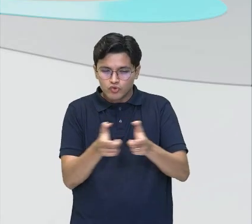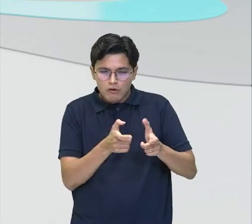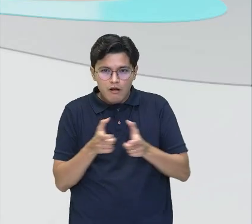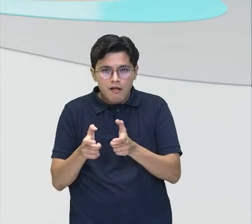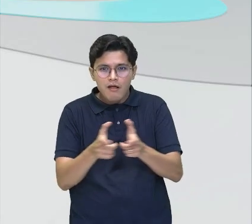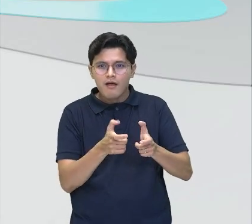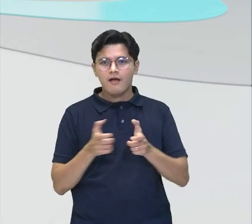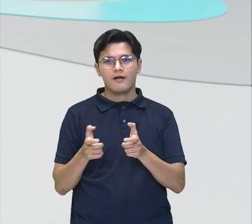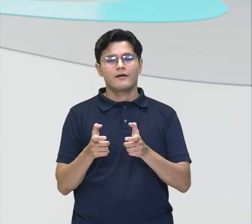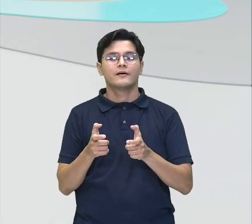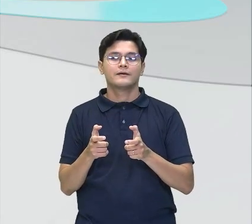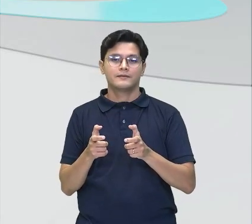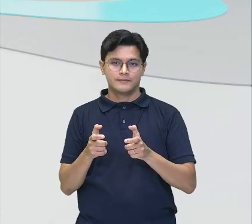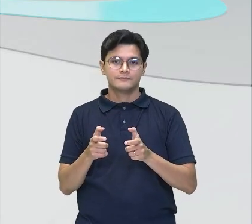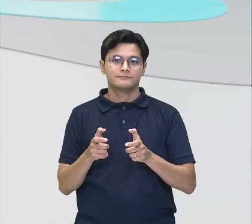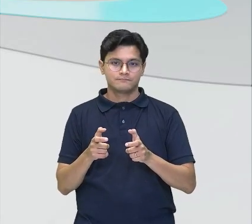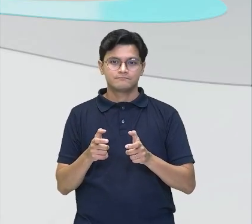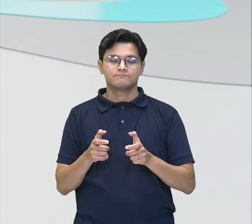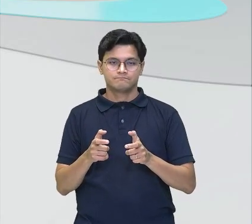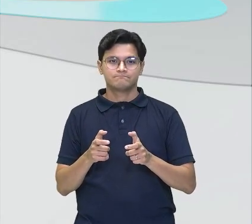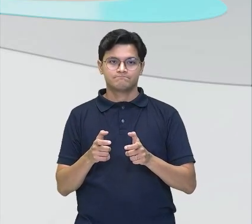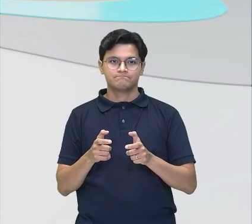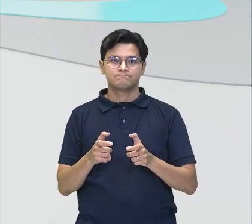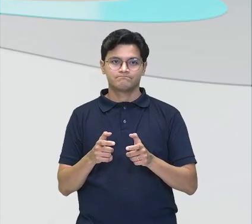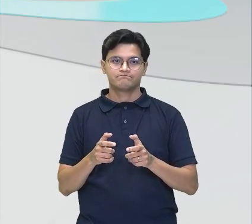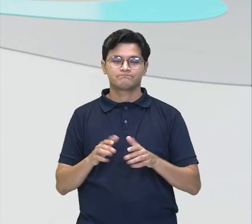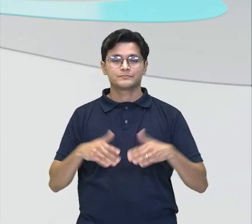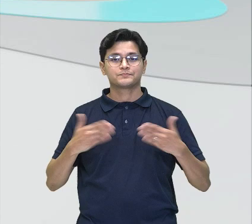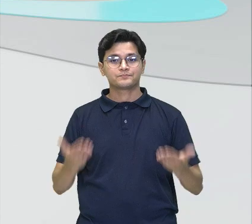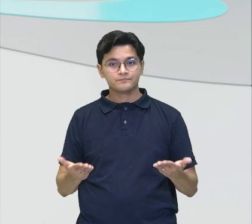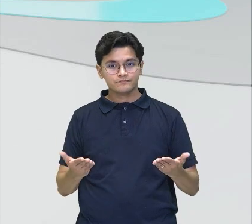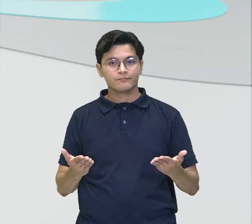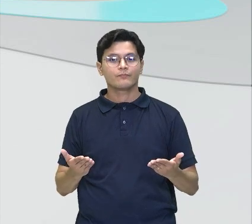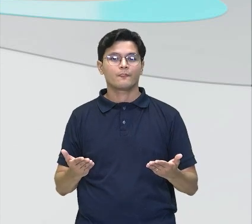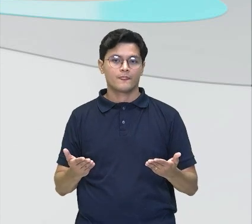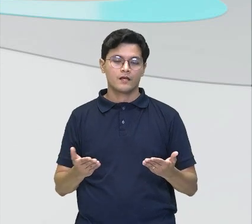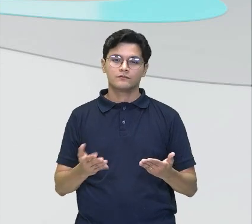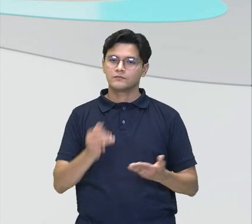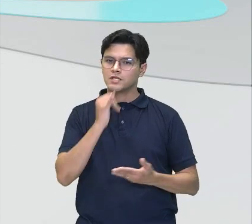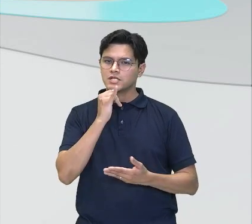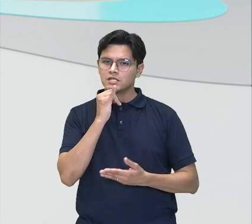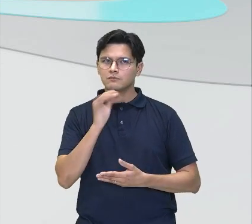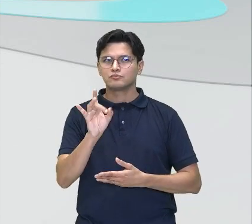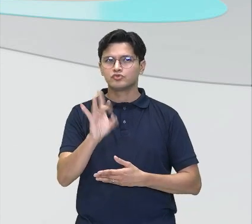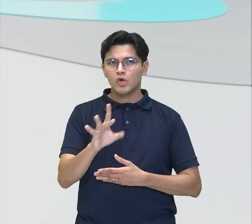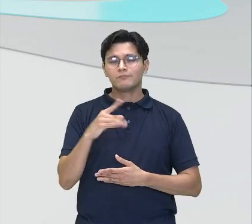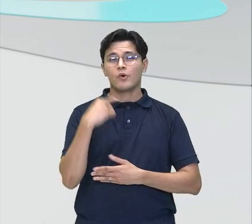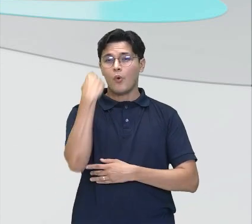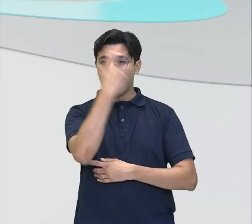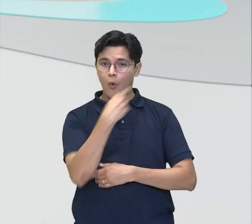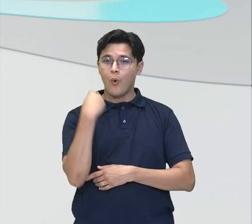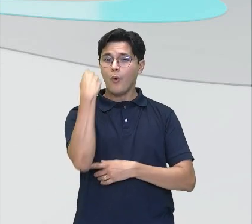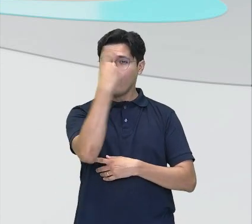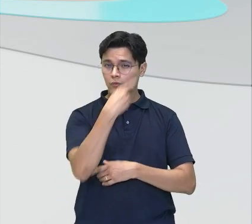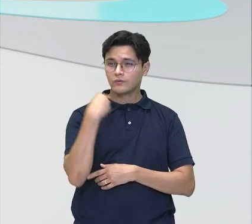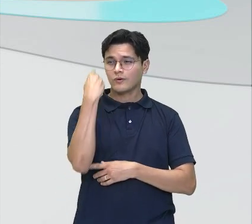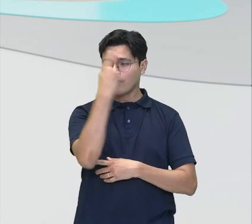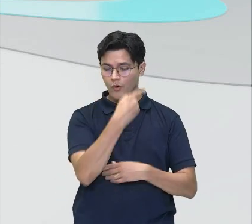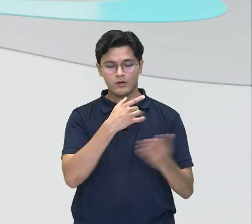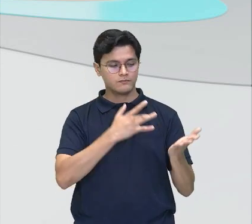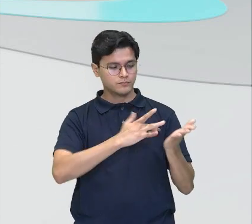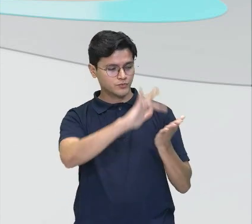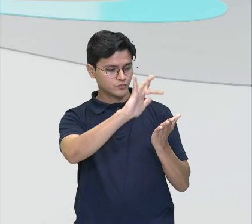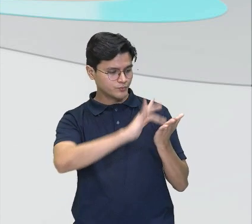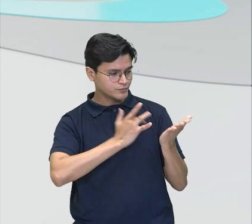esses implementos tecnológicos. E não simplesmente passar o dia ali mexendo no celular, ou ainda que